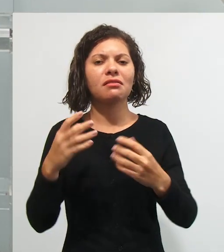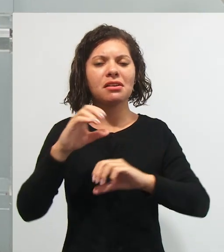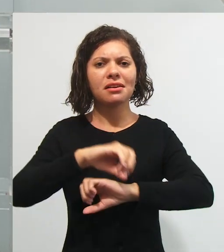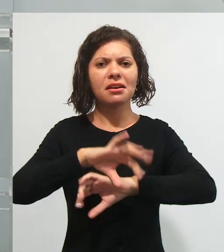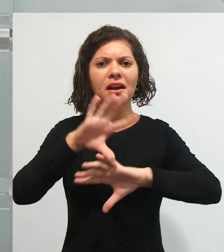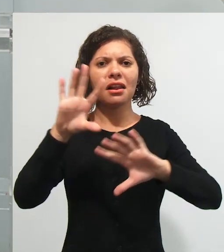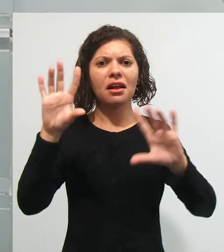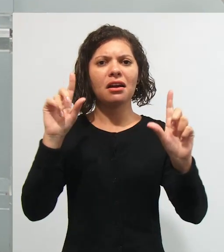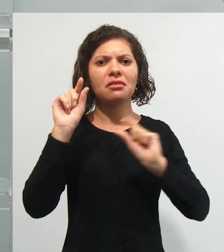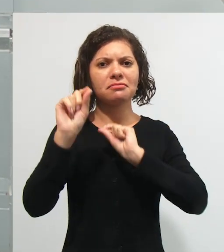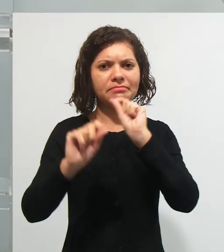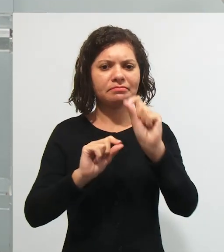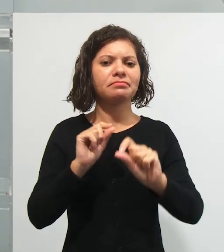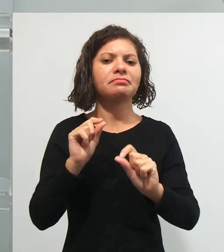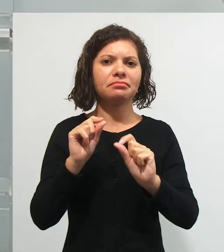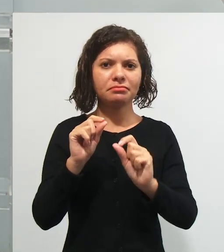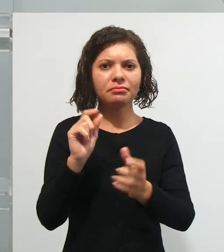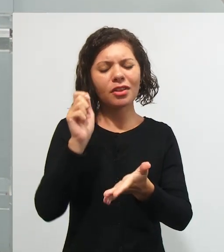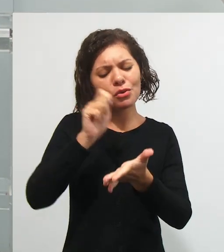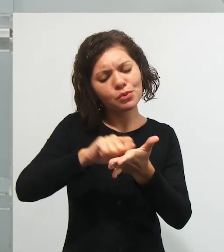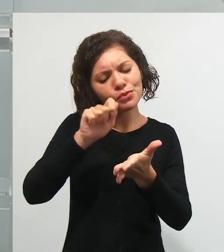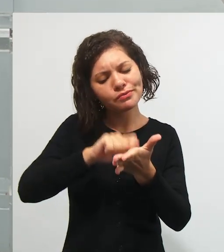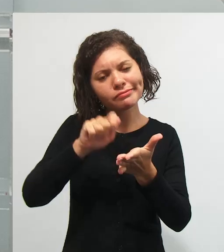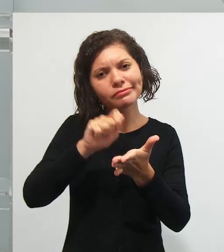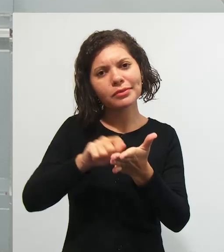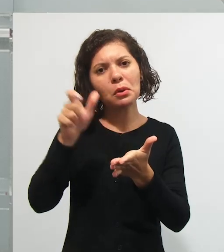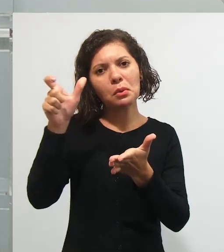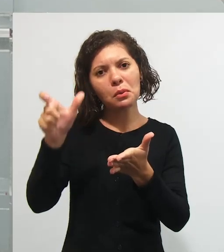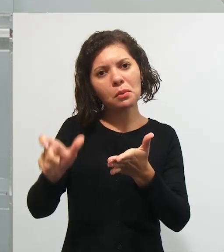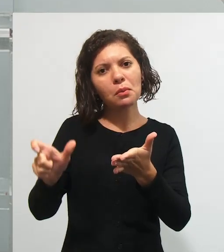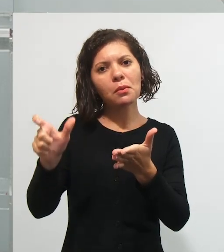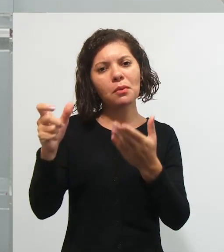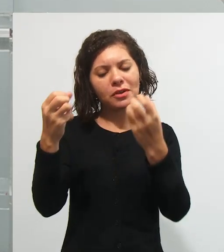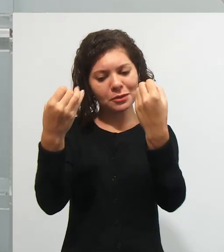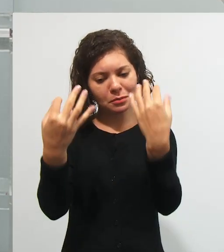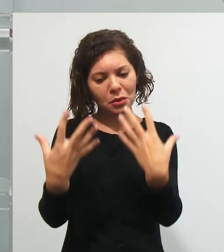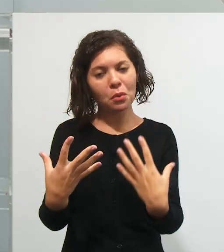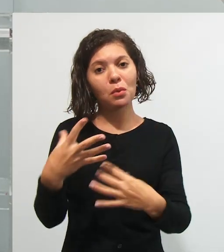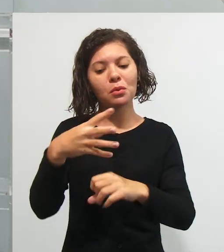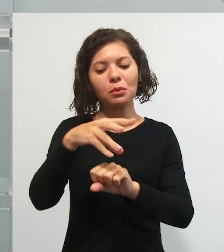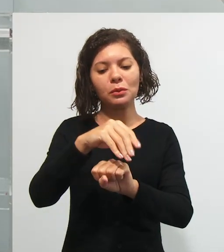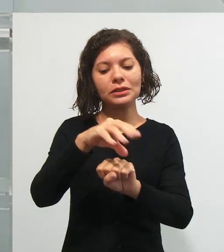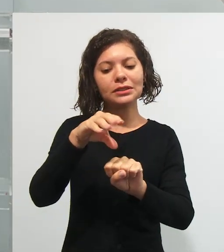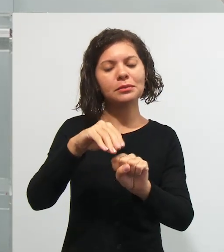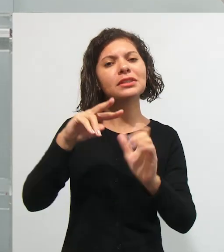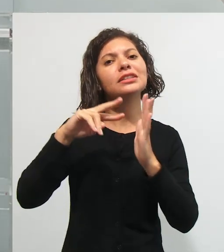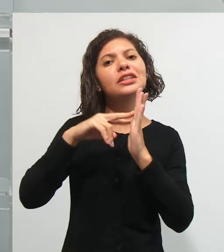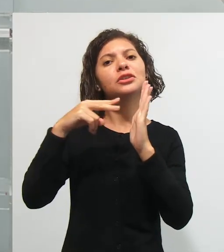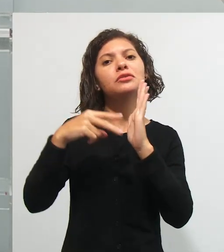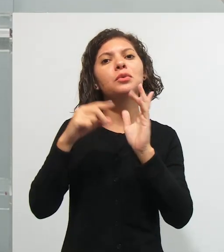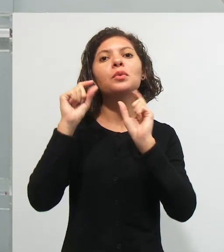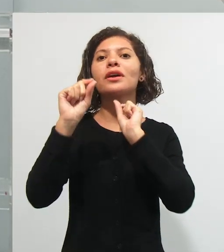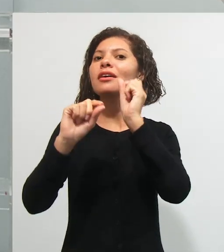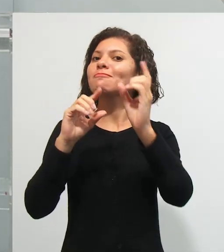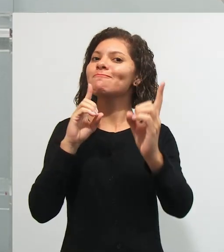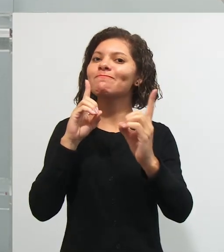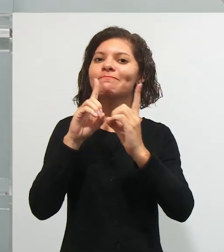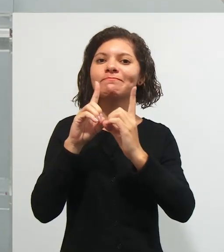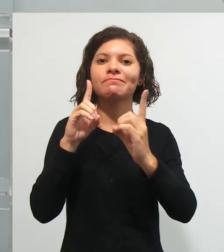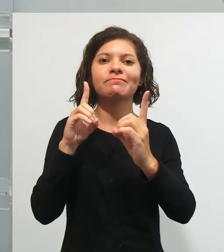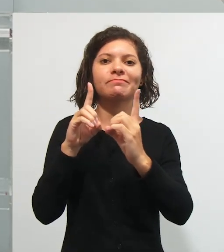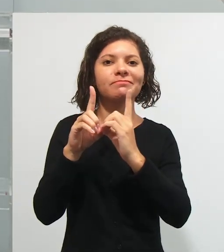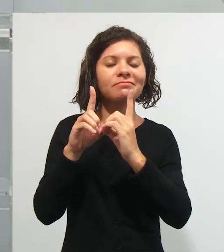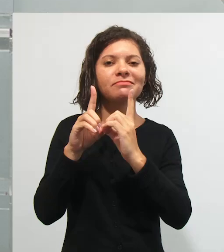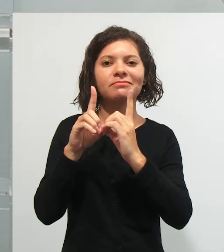fala do Pedro Demo ao definir conhecimento. Conhecimento é uma dinâmica. Conhecimento não é